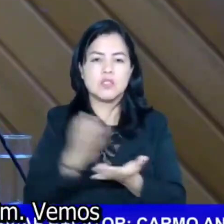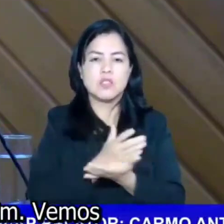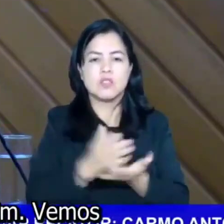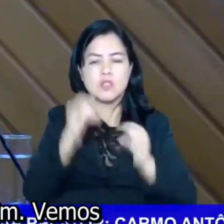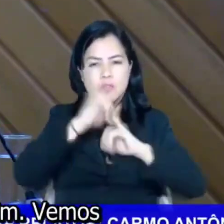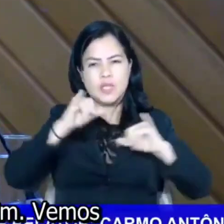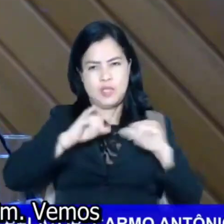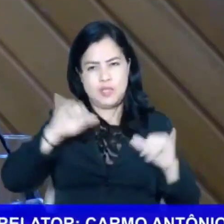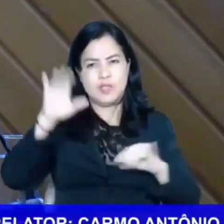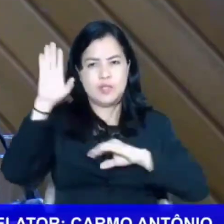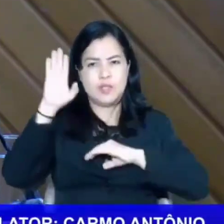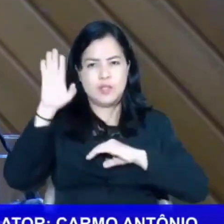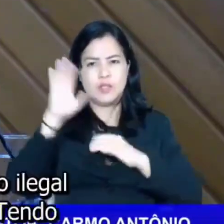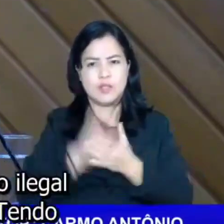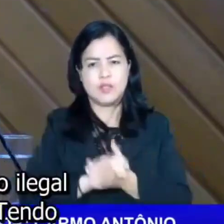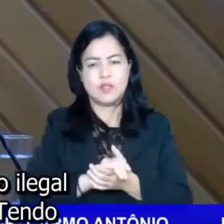enfim.